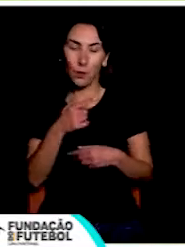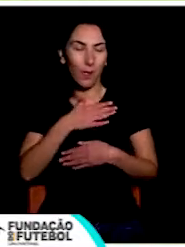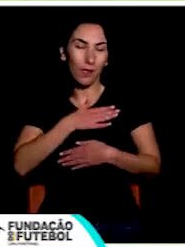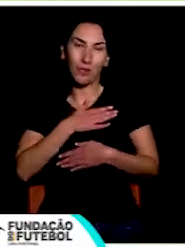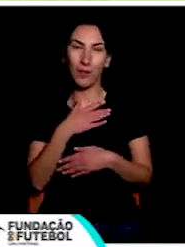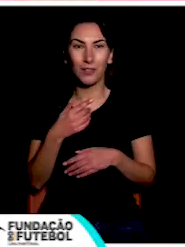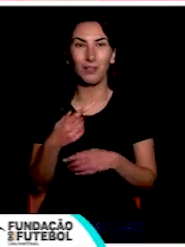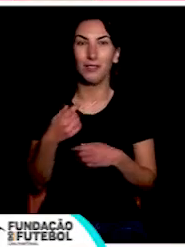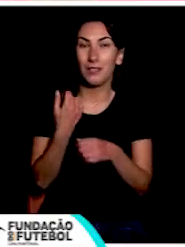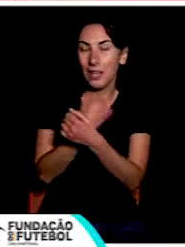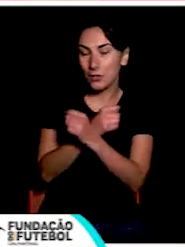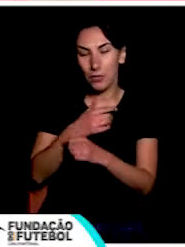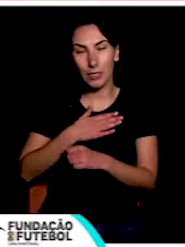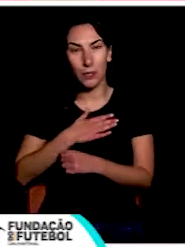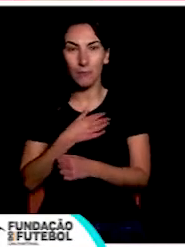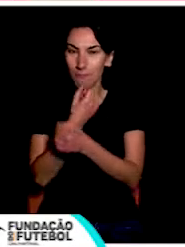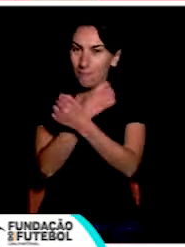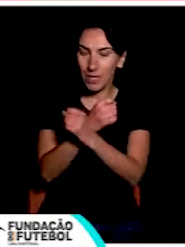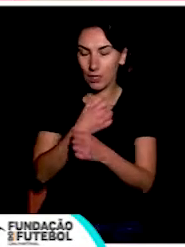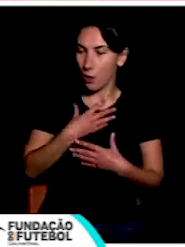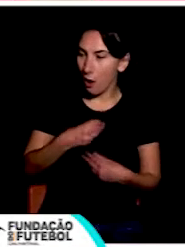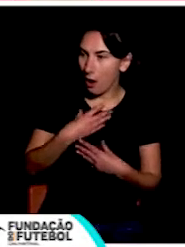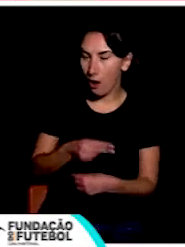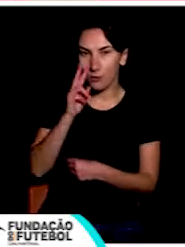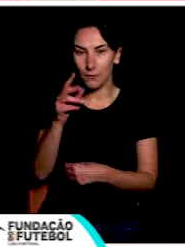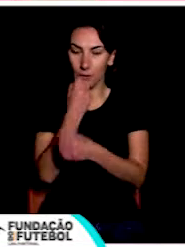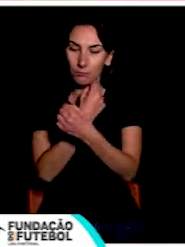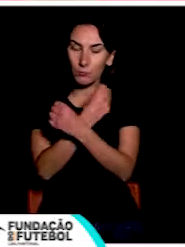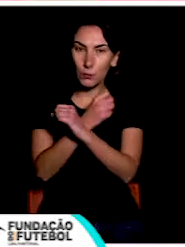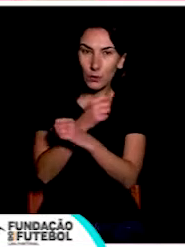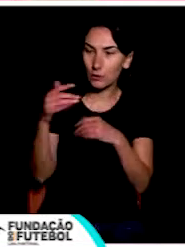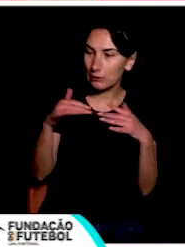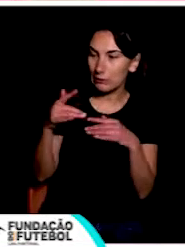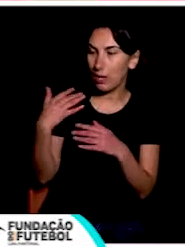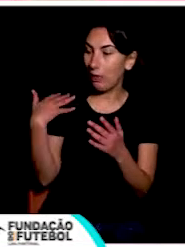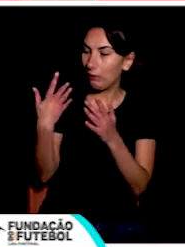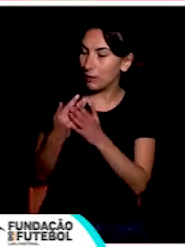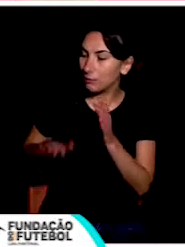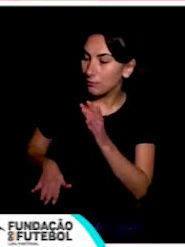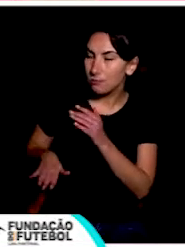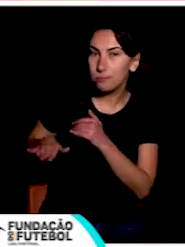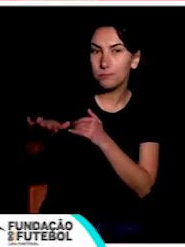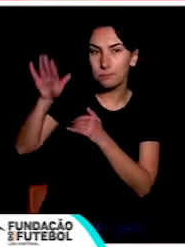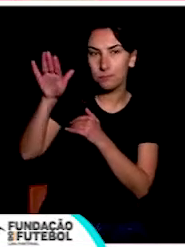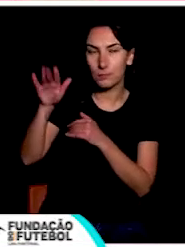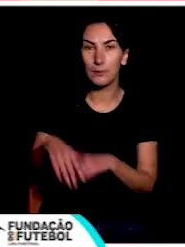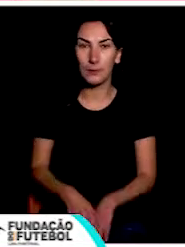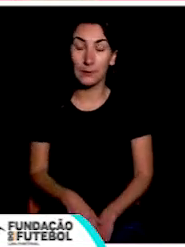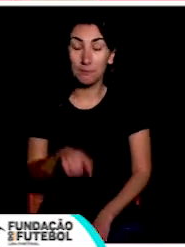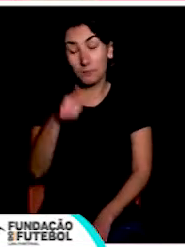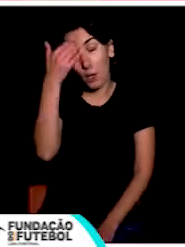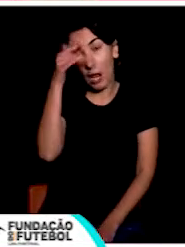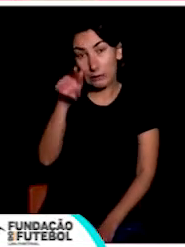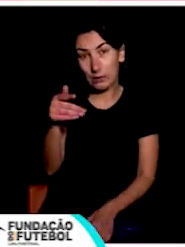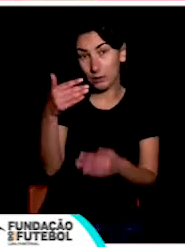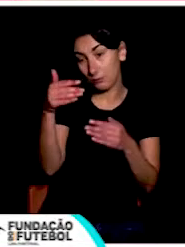Leixões. Sou leixonense, gosto de Leixões, gosto de ver o Leixões a jogar. Desde pequenino sempre estive aqui também no Leixões e acho que